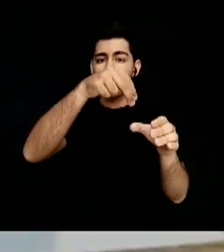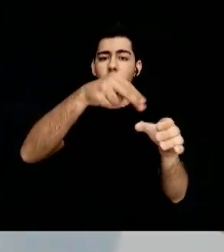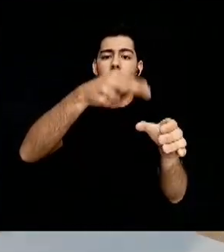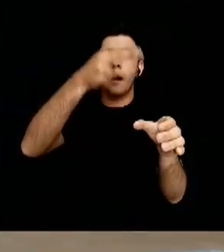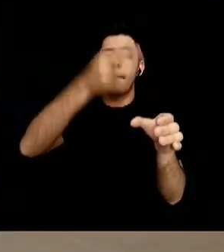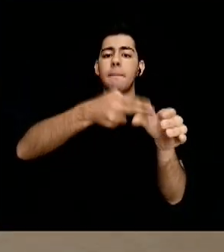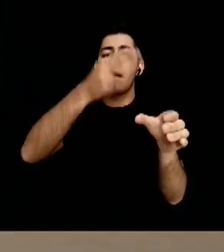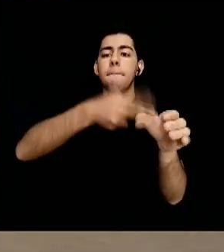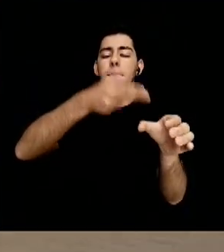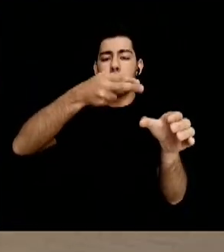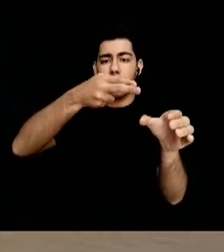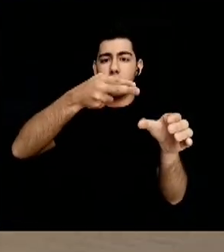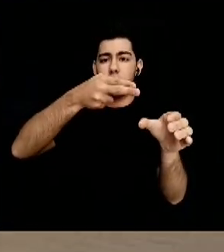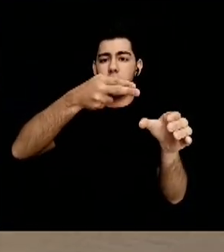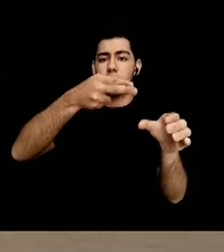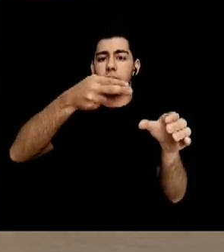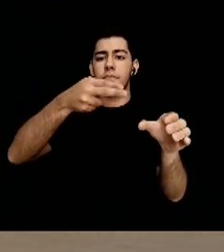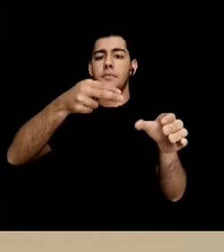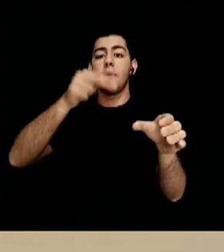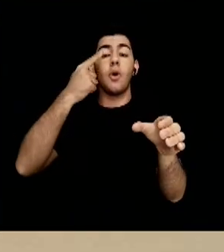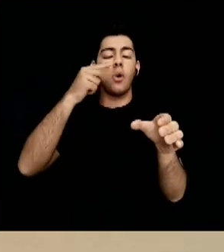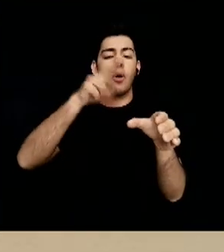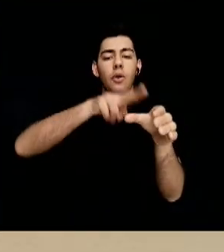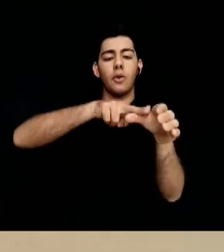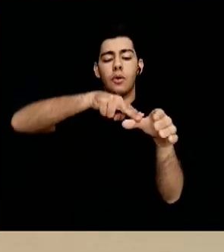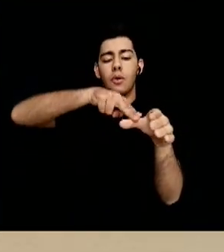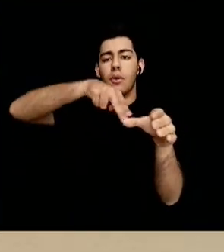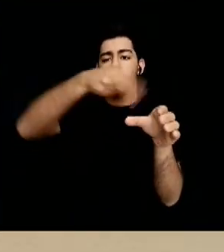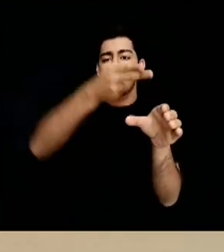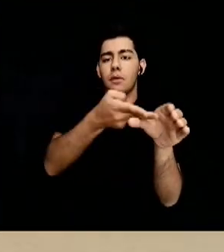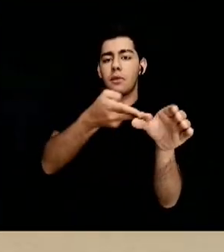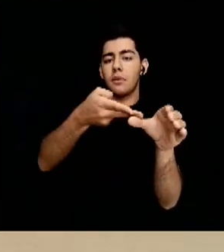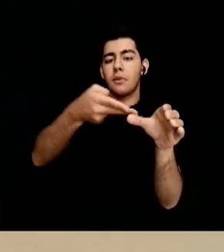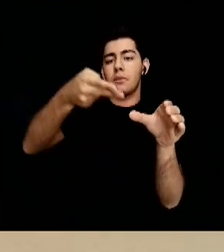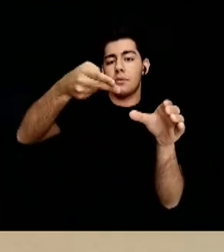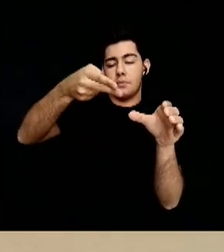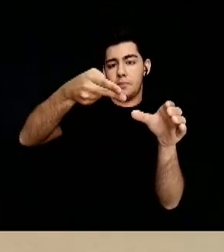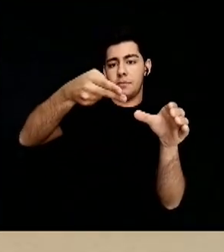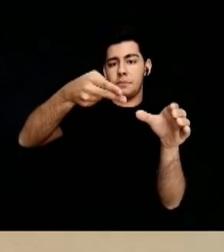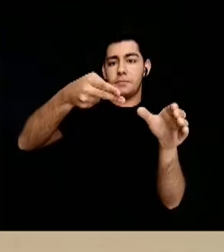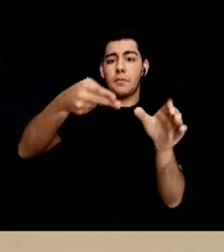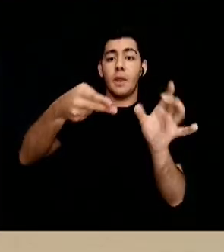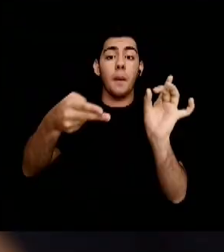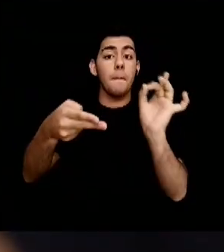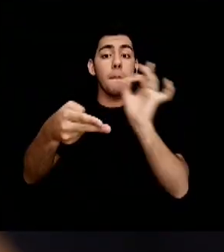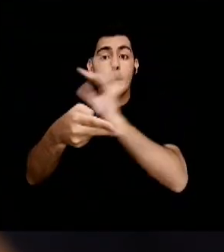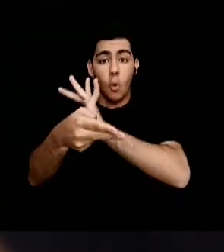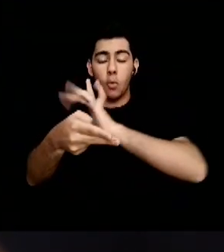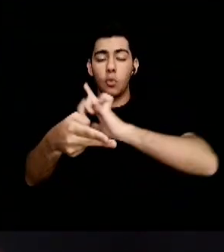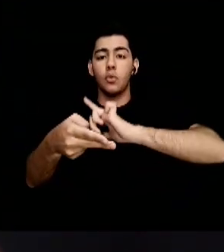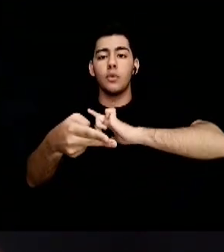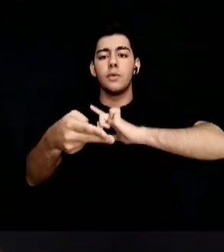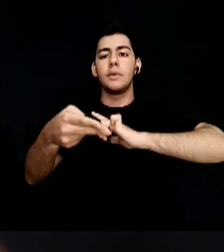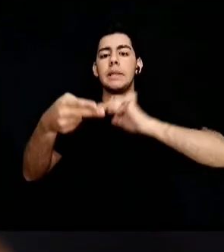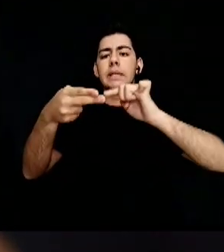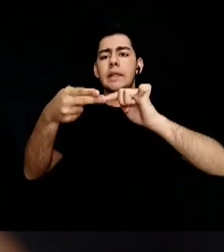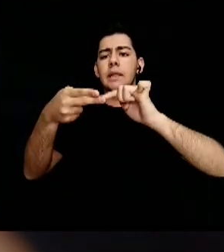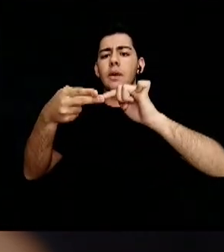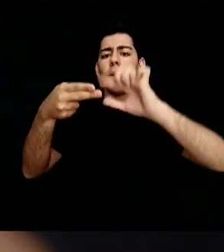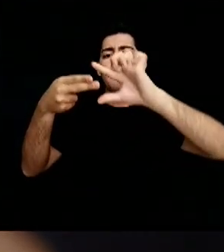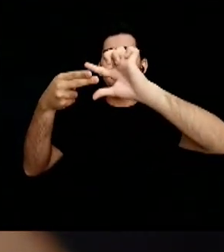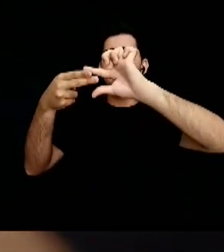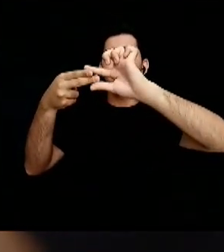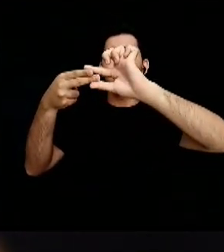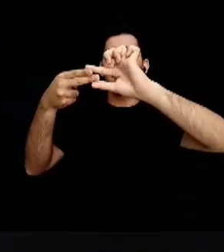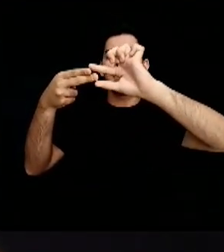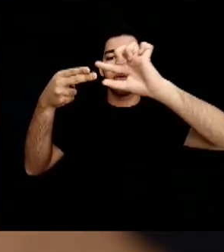bordinha do tanquinho, tá? Ele tem uma ponta mais longa e a outra um pouco mais curtinha,